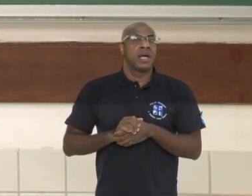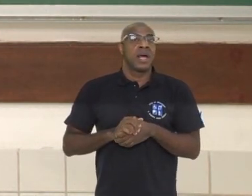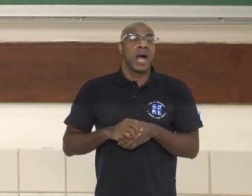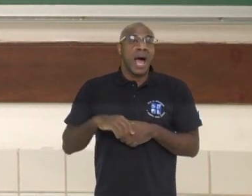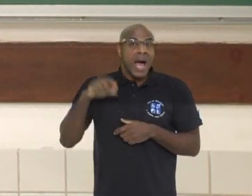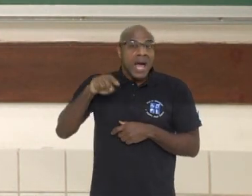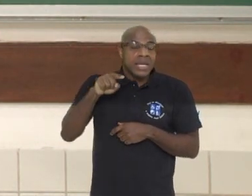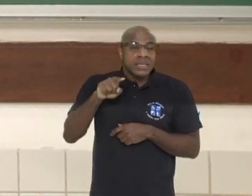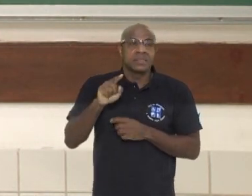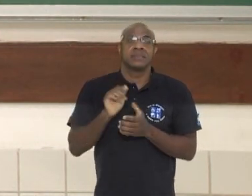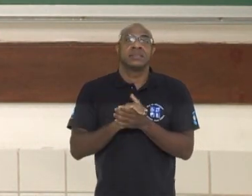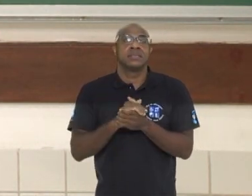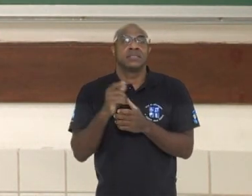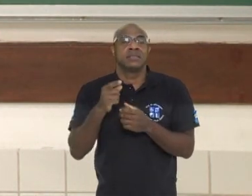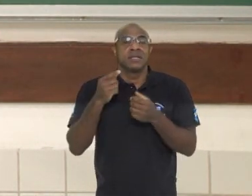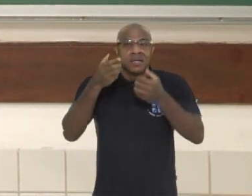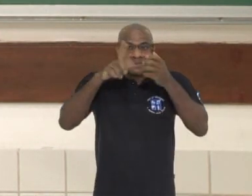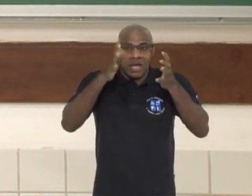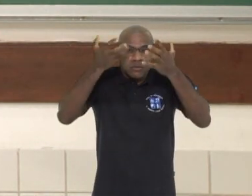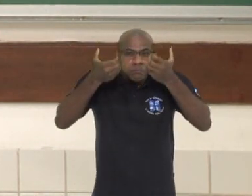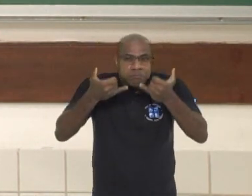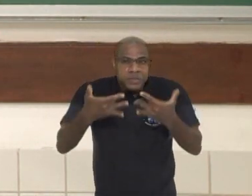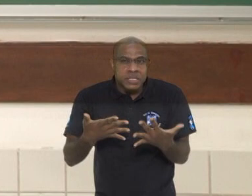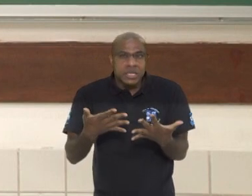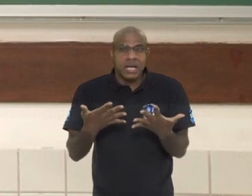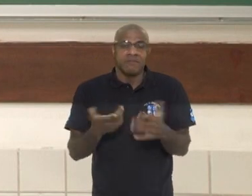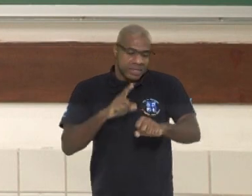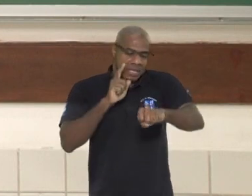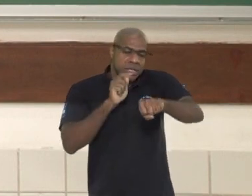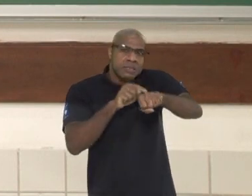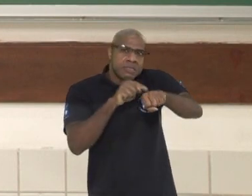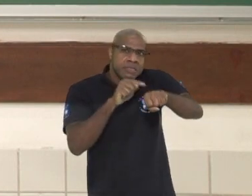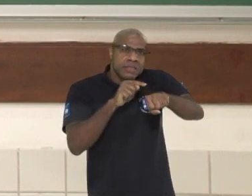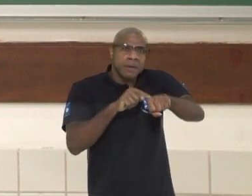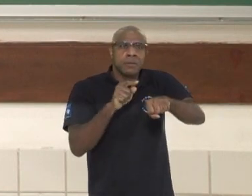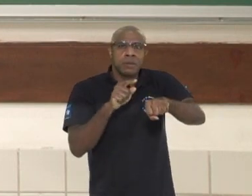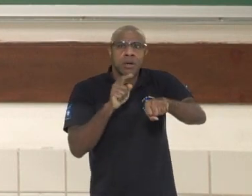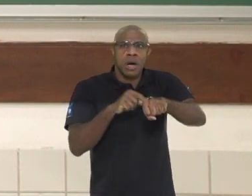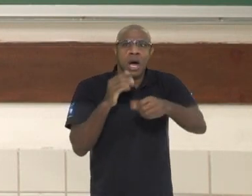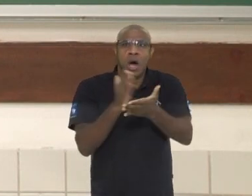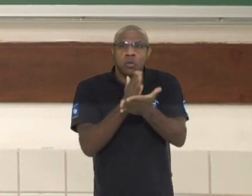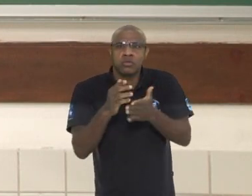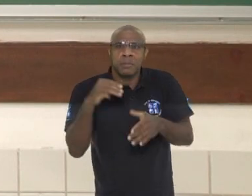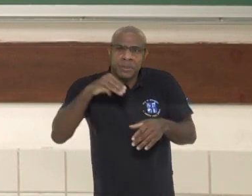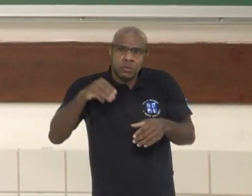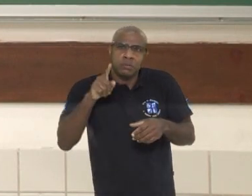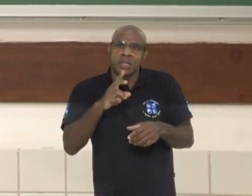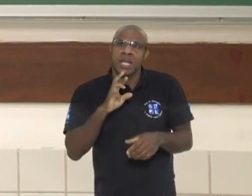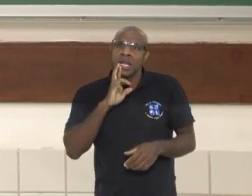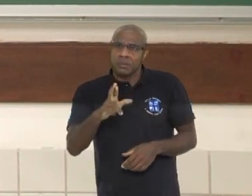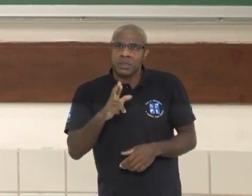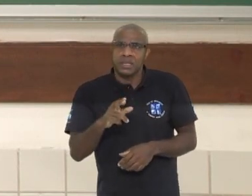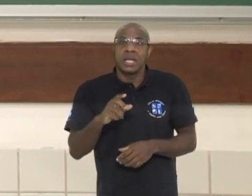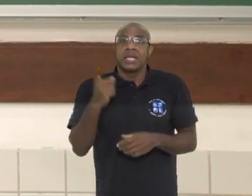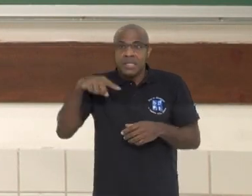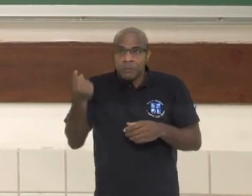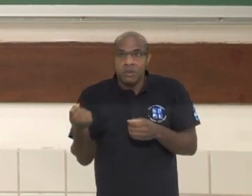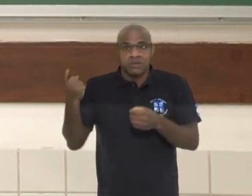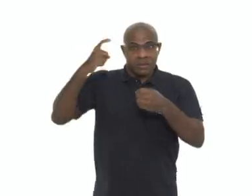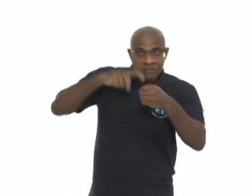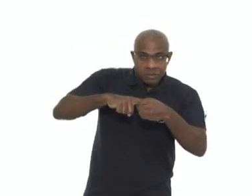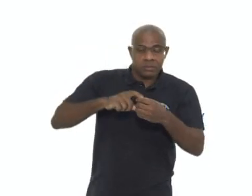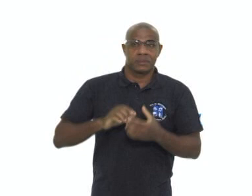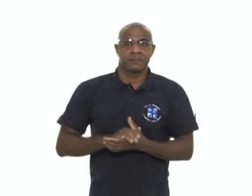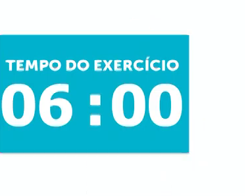a dica, nós acabamos de mencionar isso, vocês terão alguns minutinhos, e boa atividade para vocês, até logo!